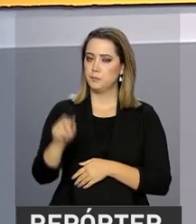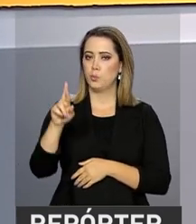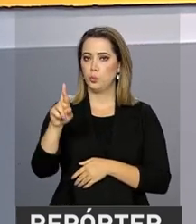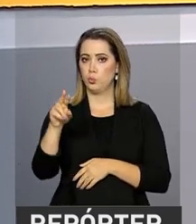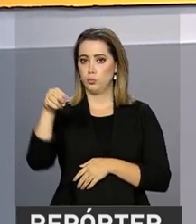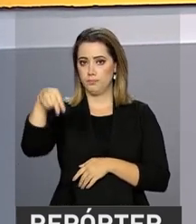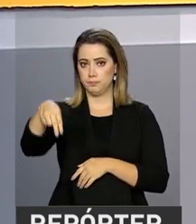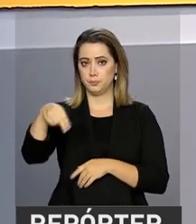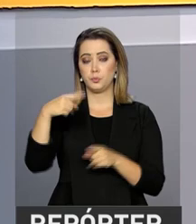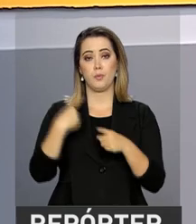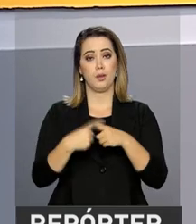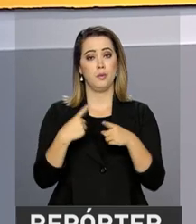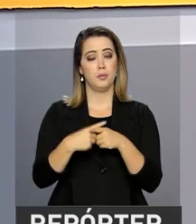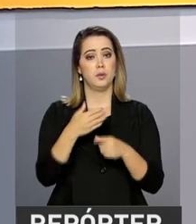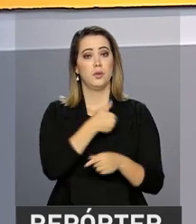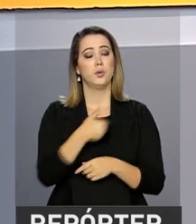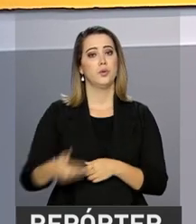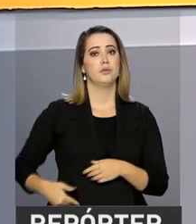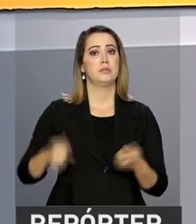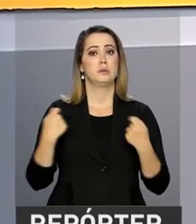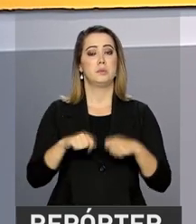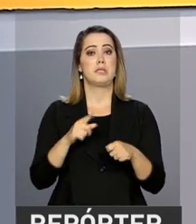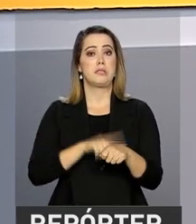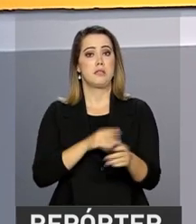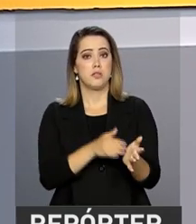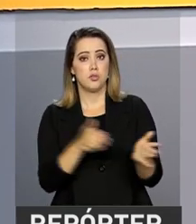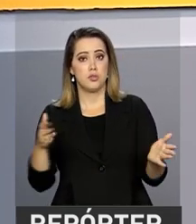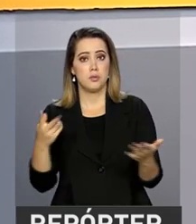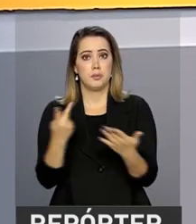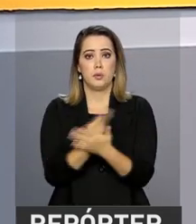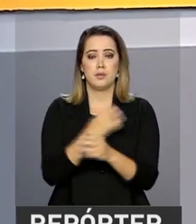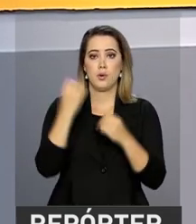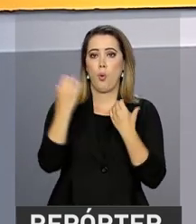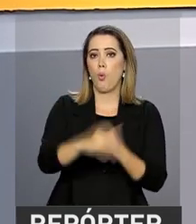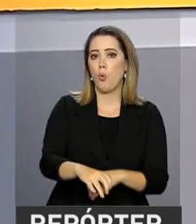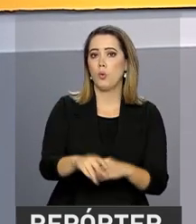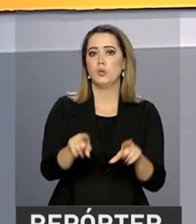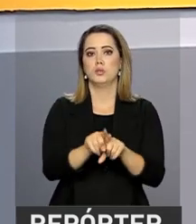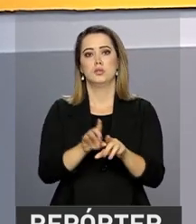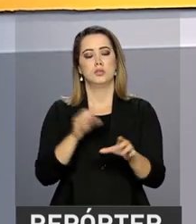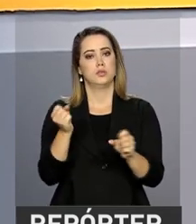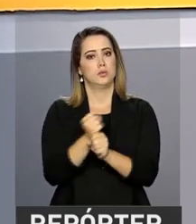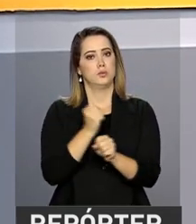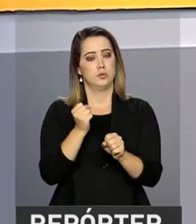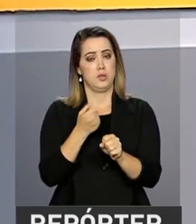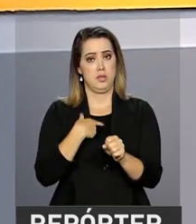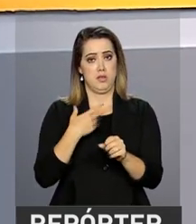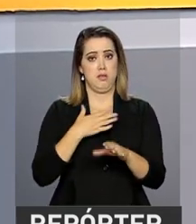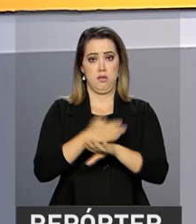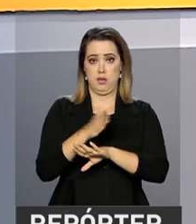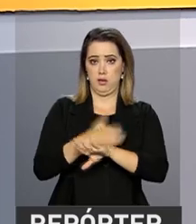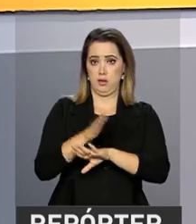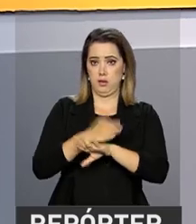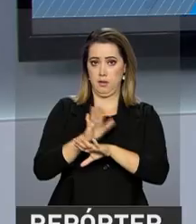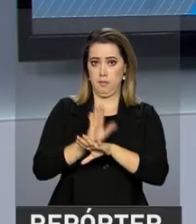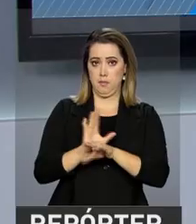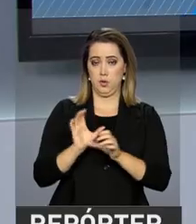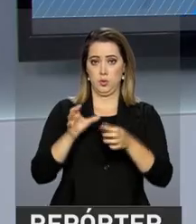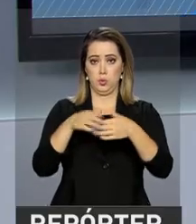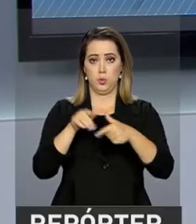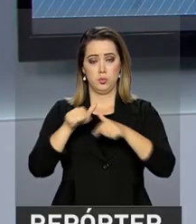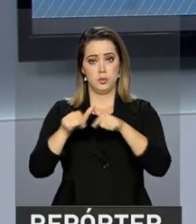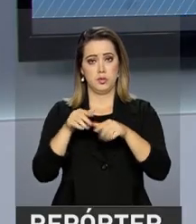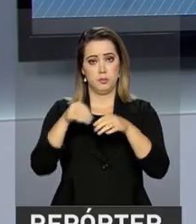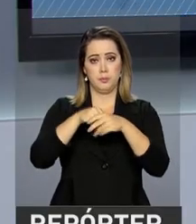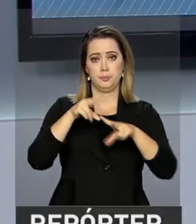justificativa é que o governo local precisa de tempo para realizar concurso e formação de agentes penitenciários. Os